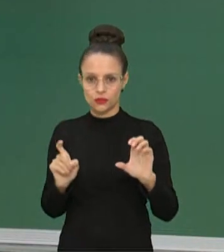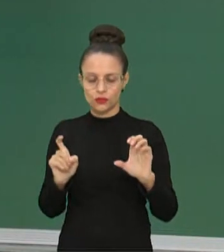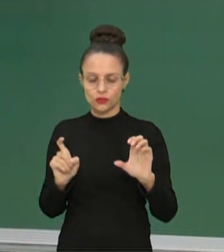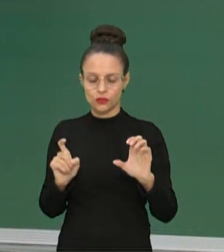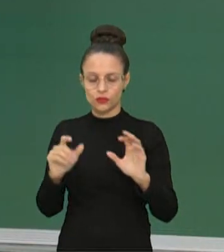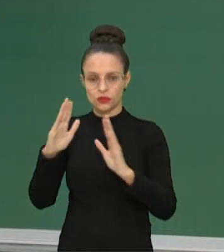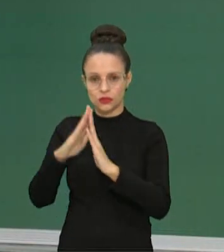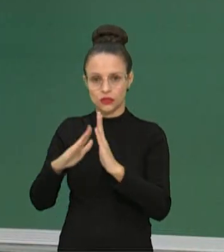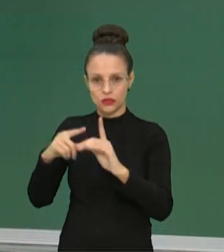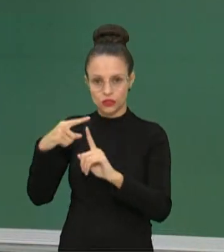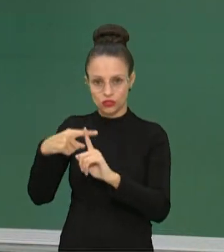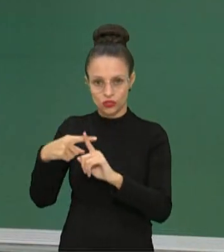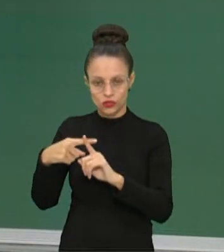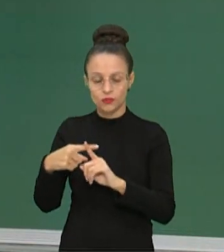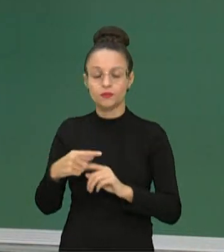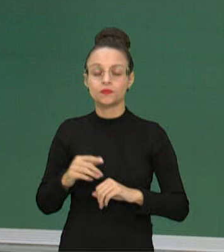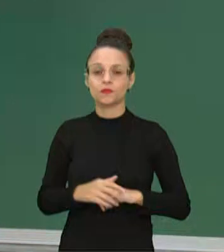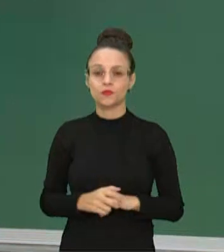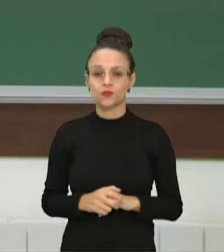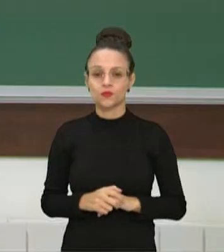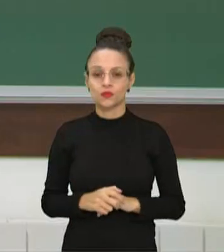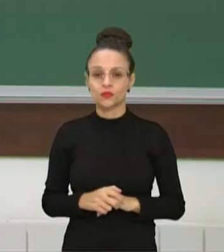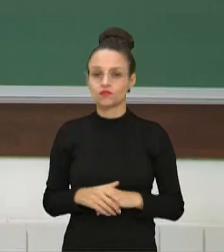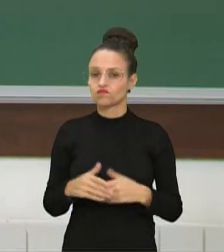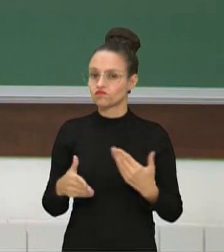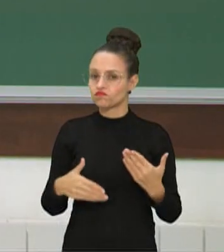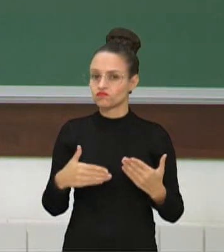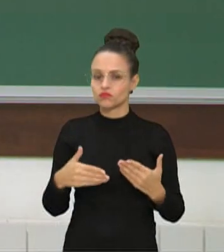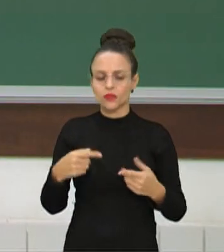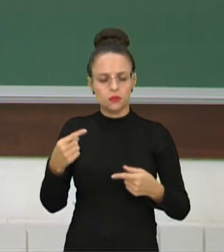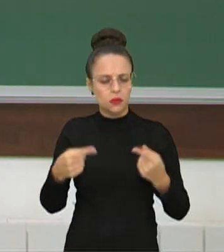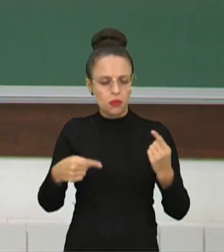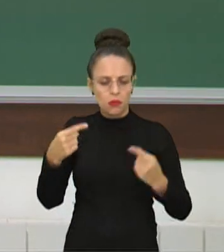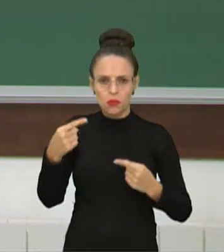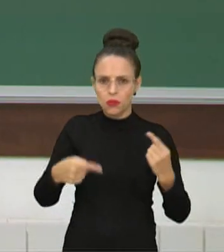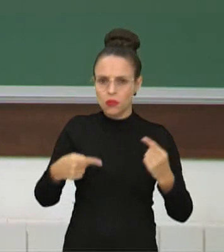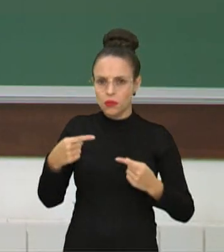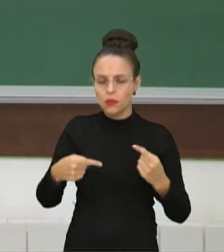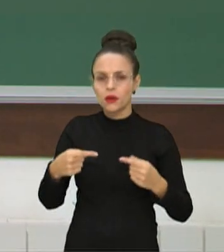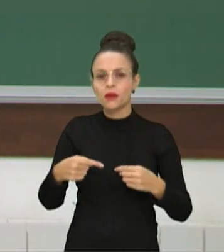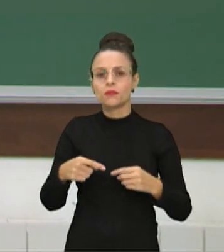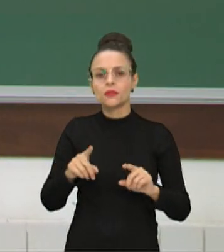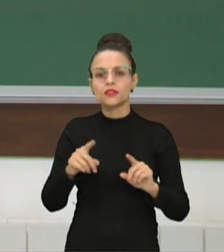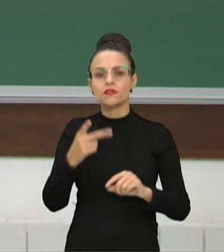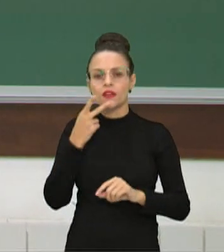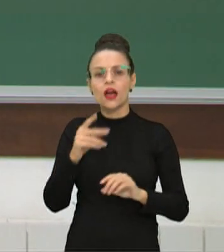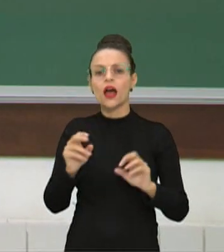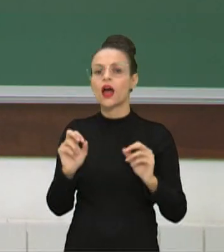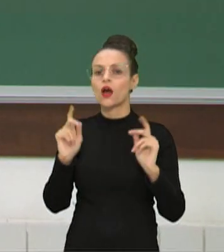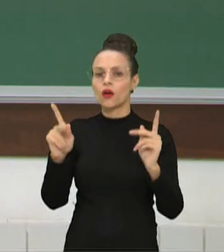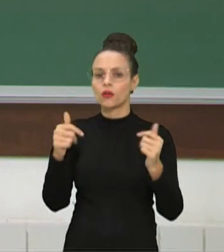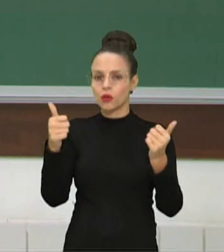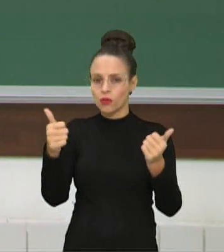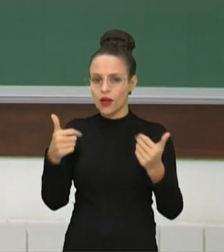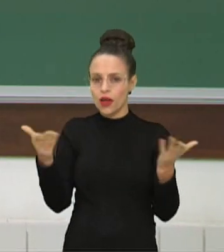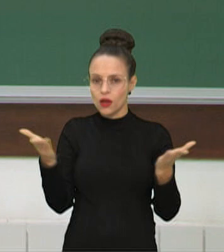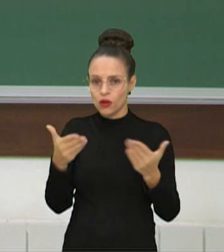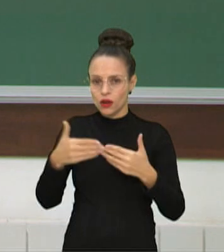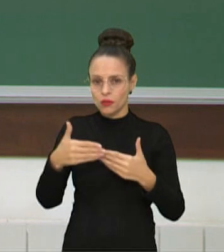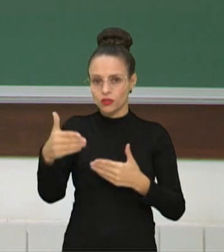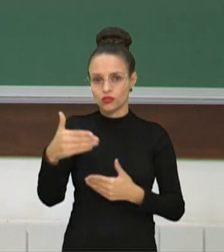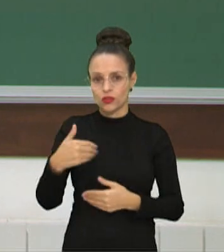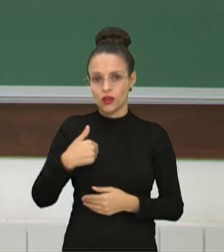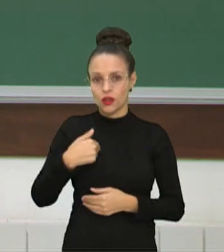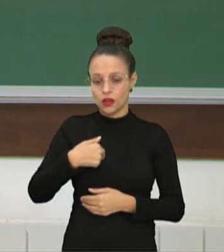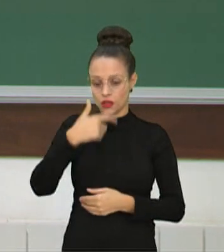da igreja. E o debate é muito grande, não vamos ver isso aí, mas ele fala, então tá bom, a partir de agora eu